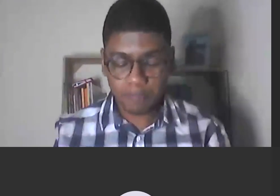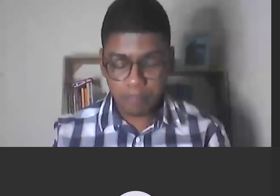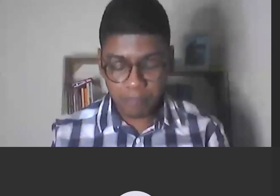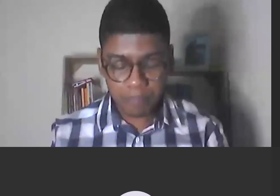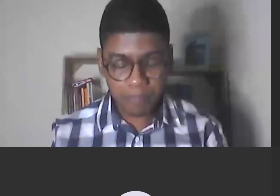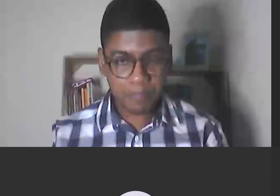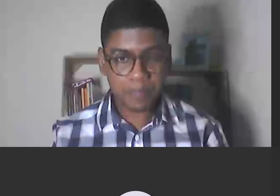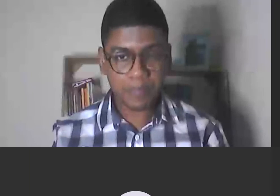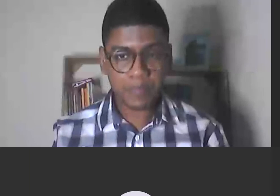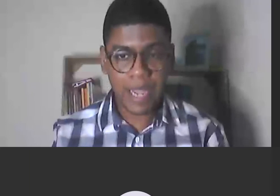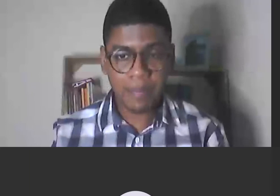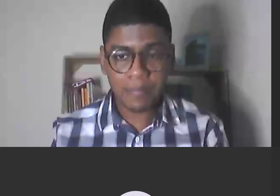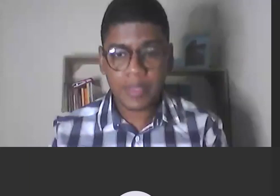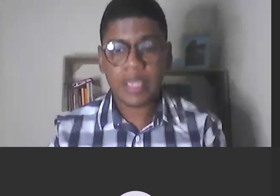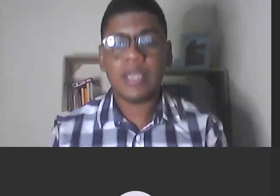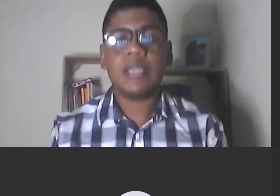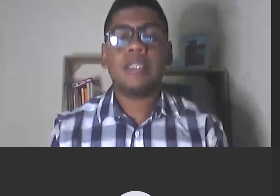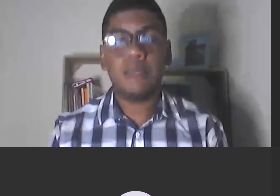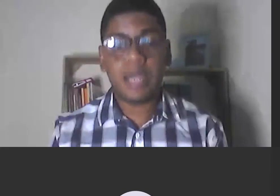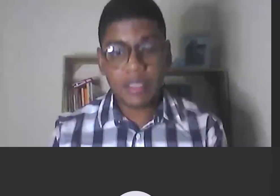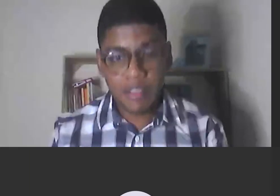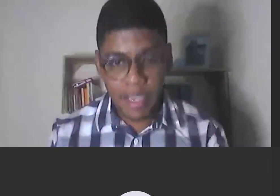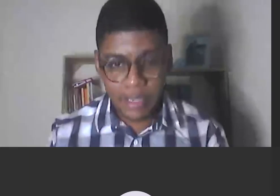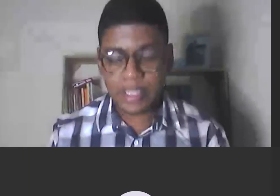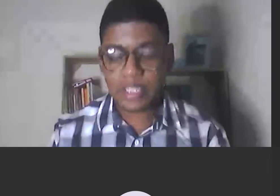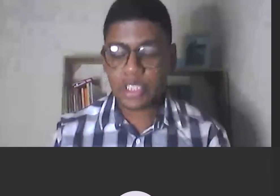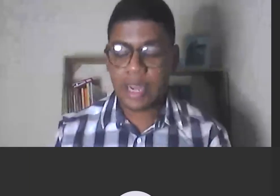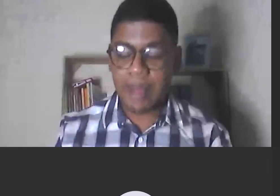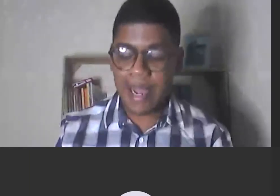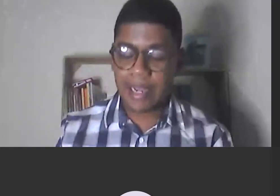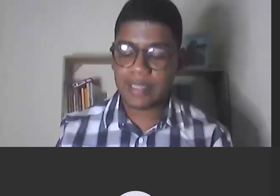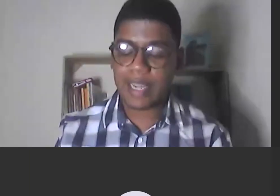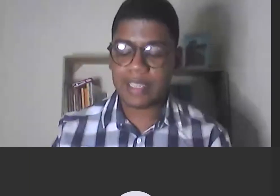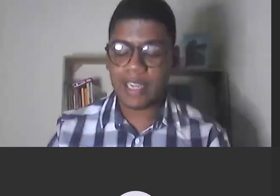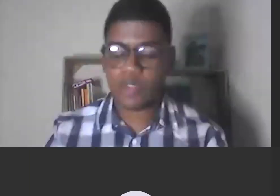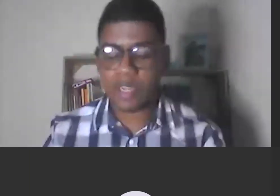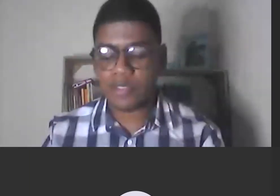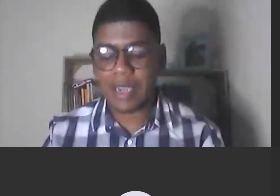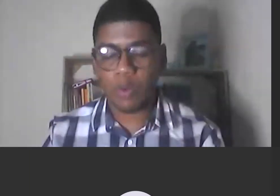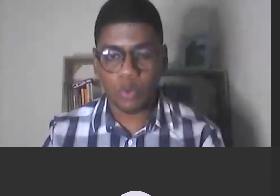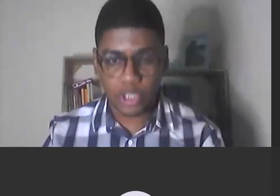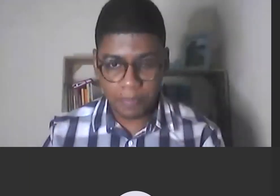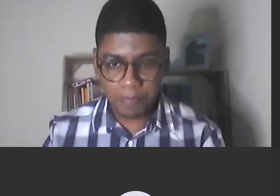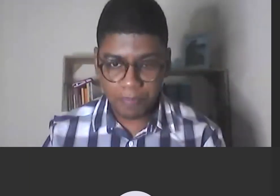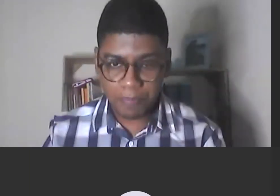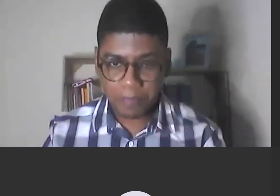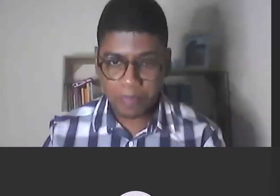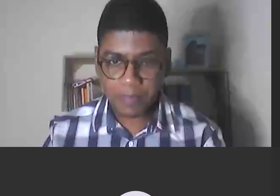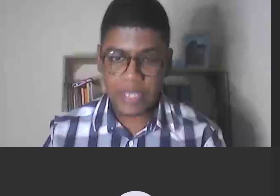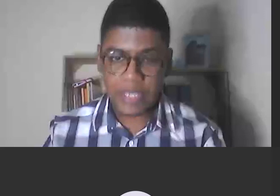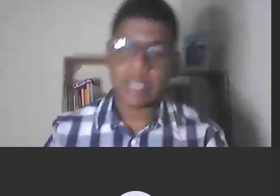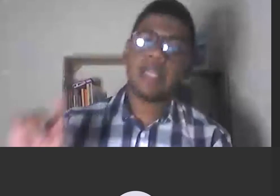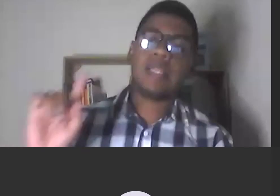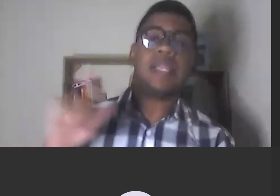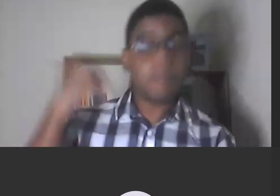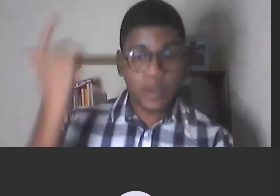humano, tá? Semana que vem, a gente trabalha sinais relacionados à saúde.